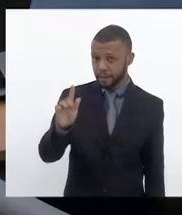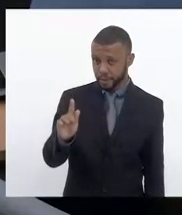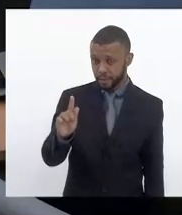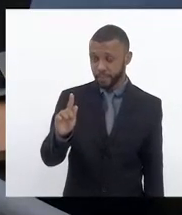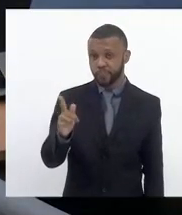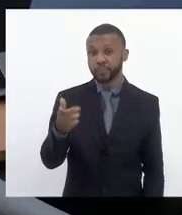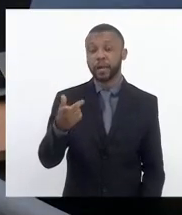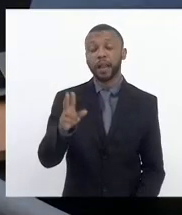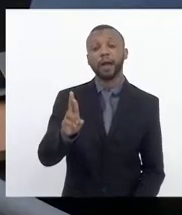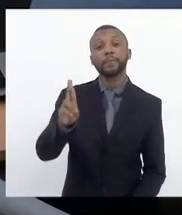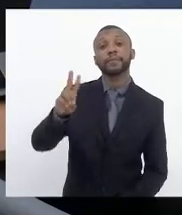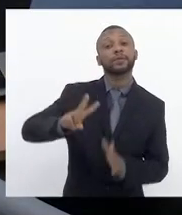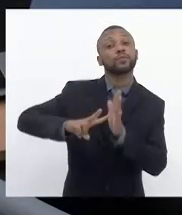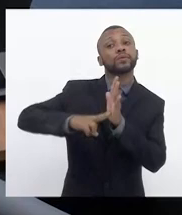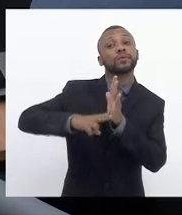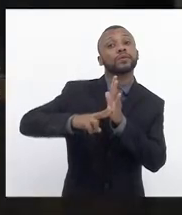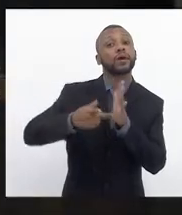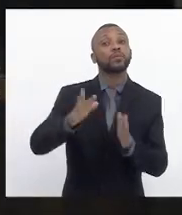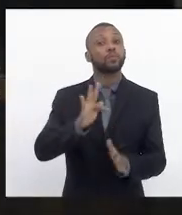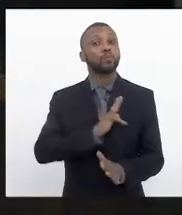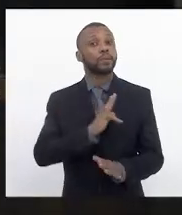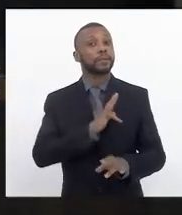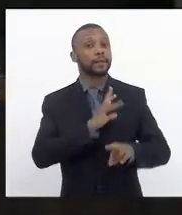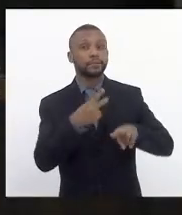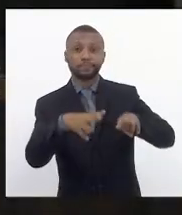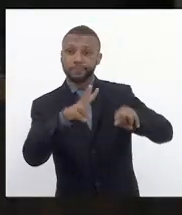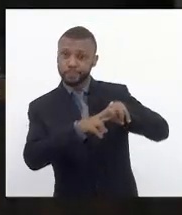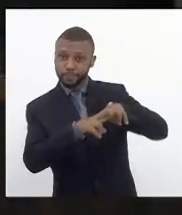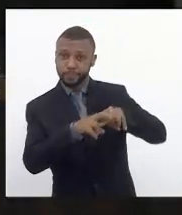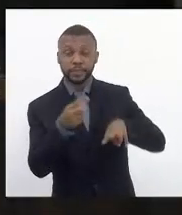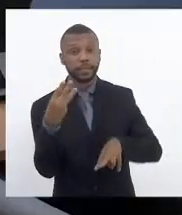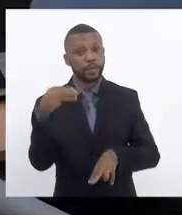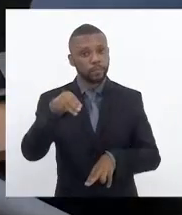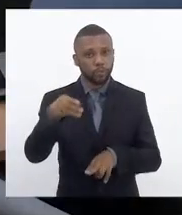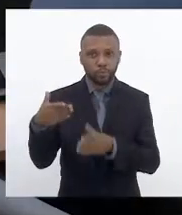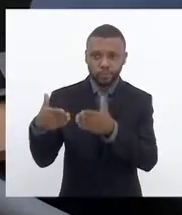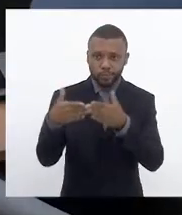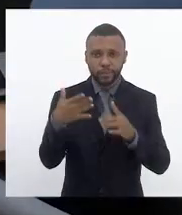para fazer os da palavra três minutos por gentileza